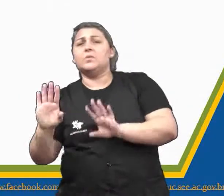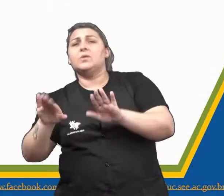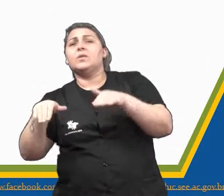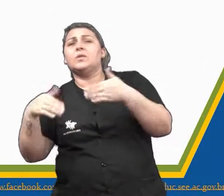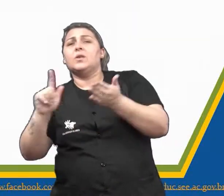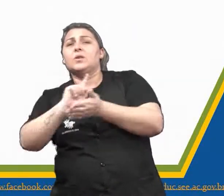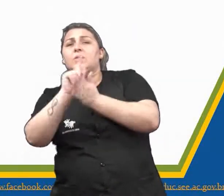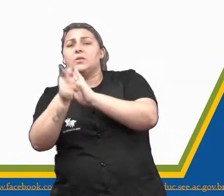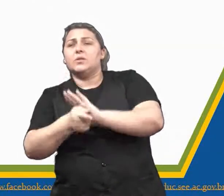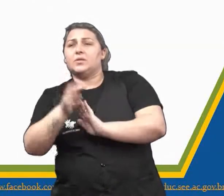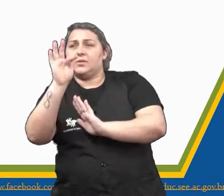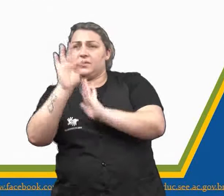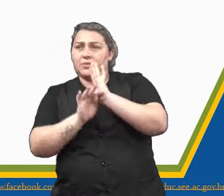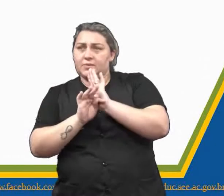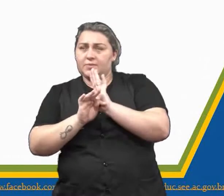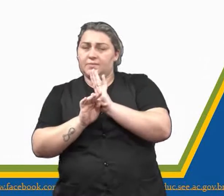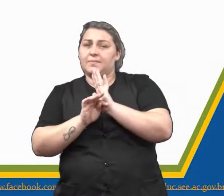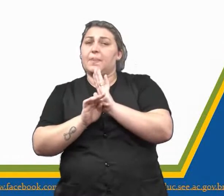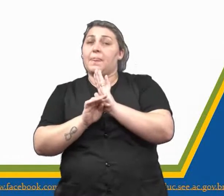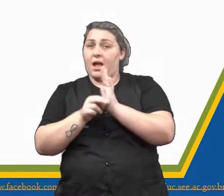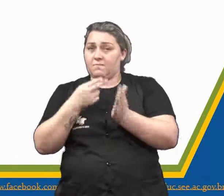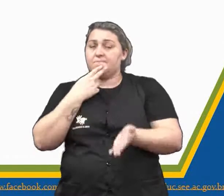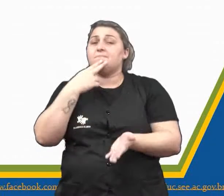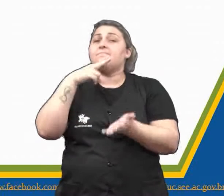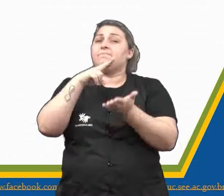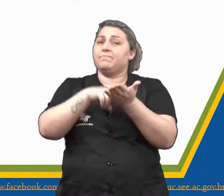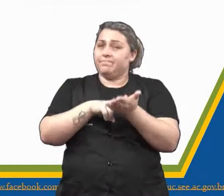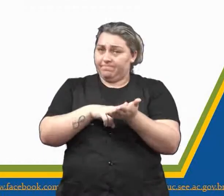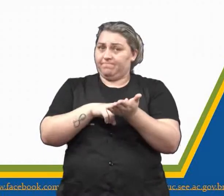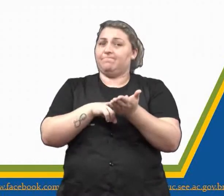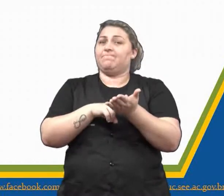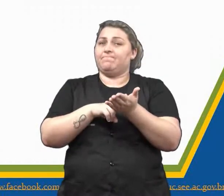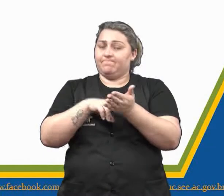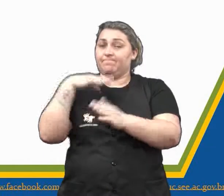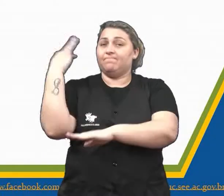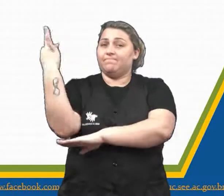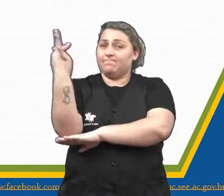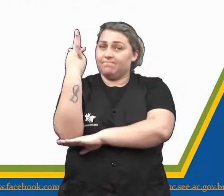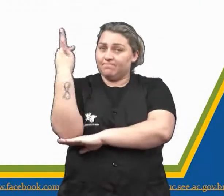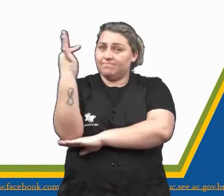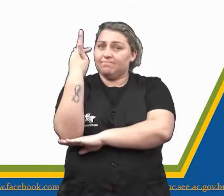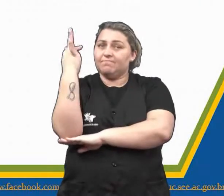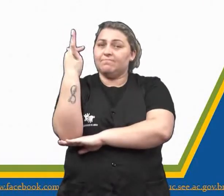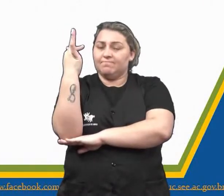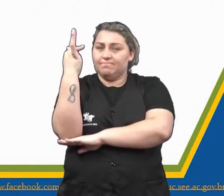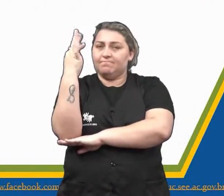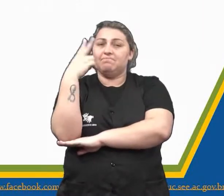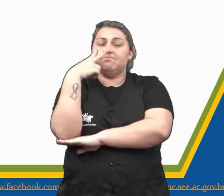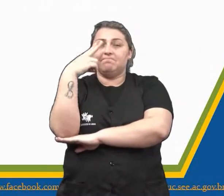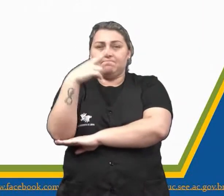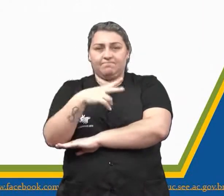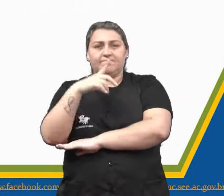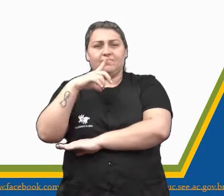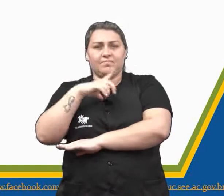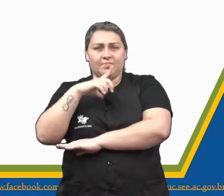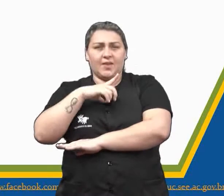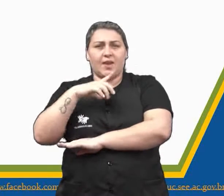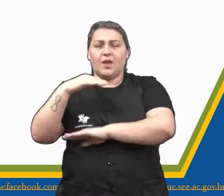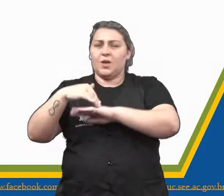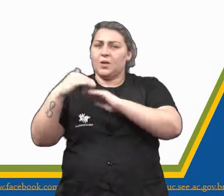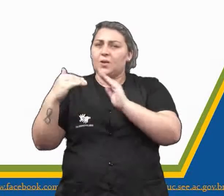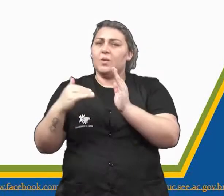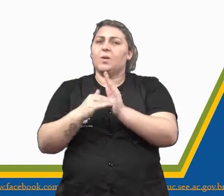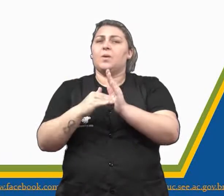aí? Bem, esse gênero textual aí é uma carta formal. Uma carta formal. Então, a gente vê ali que ela tem toda a formalidade